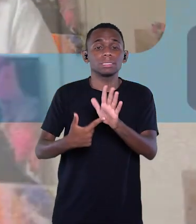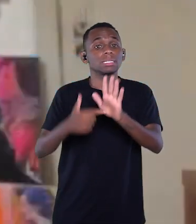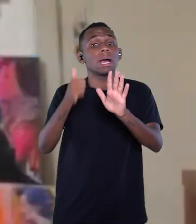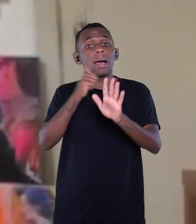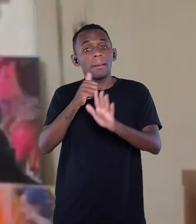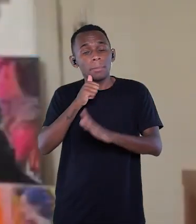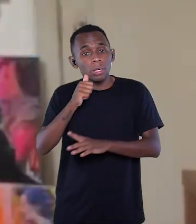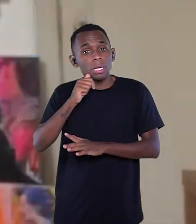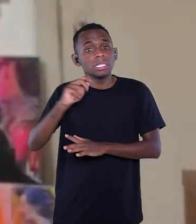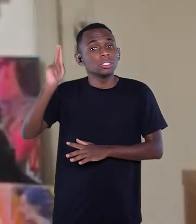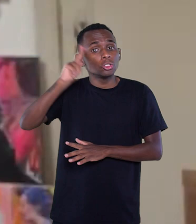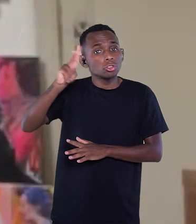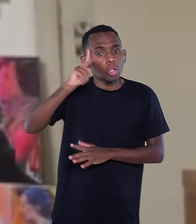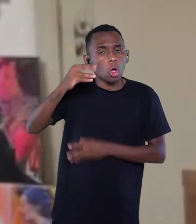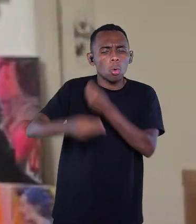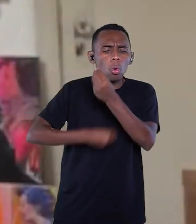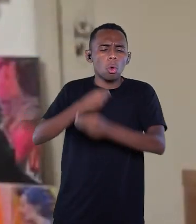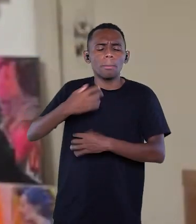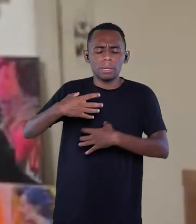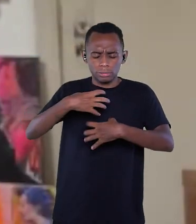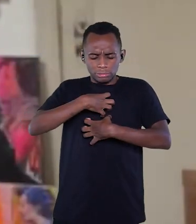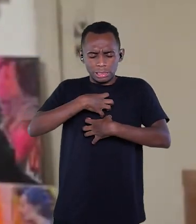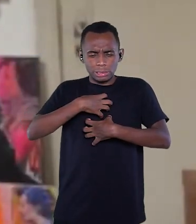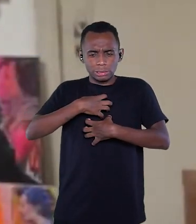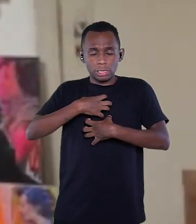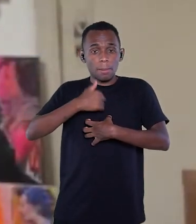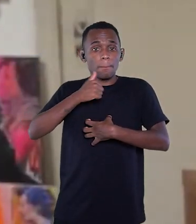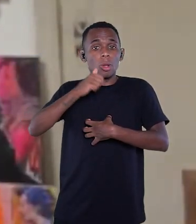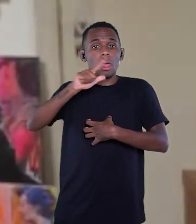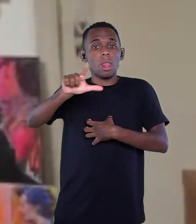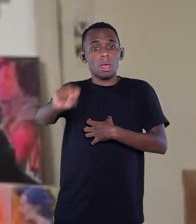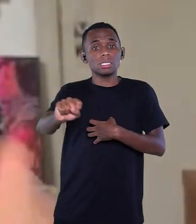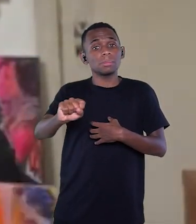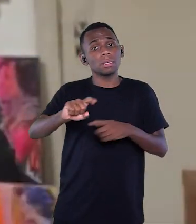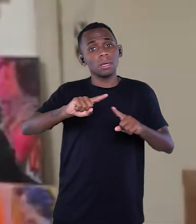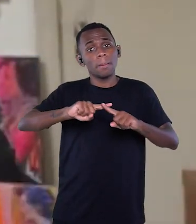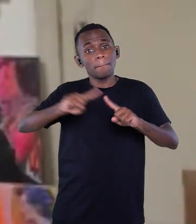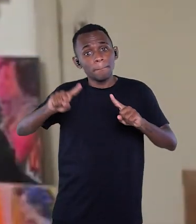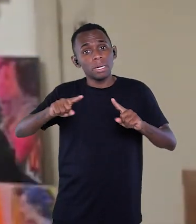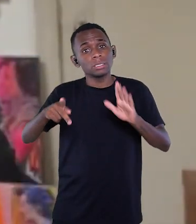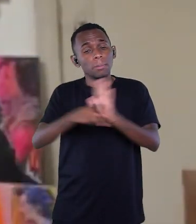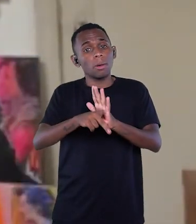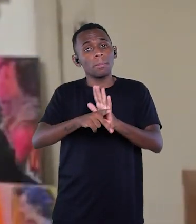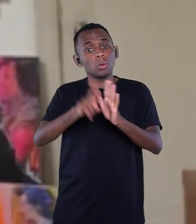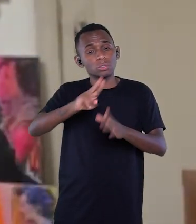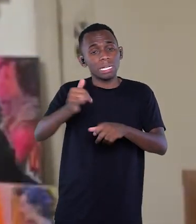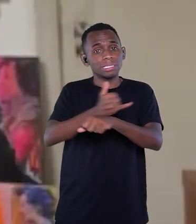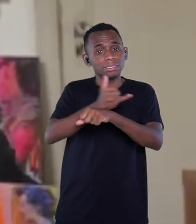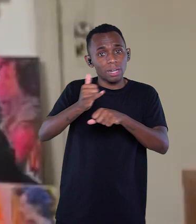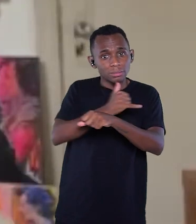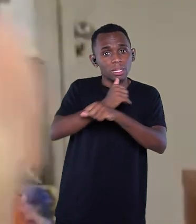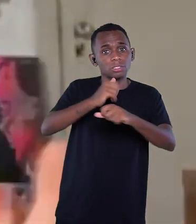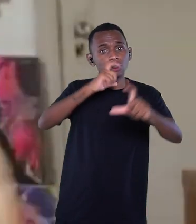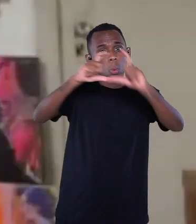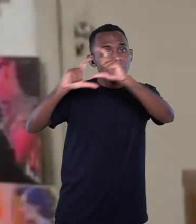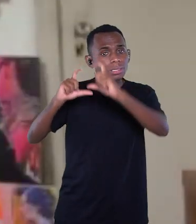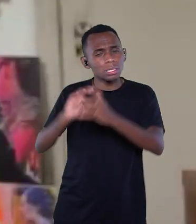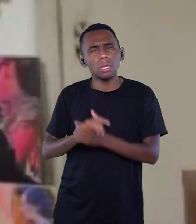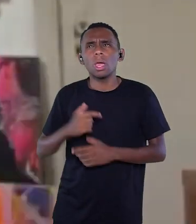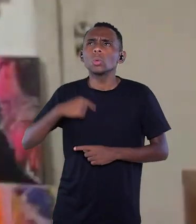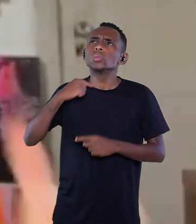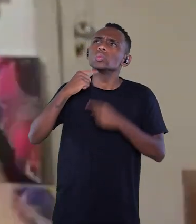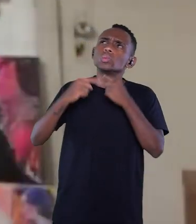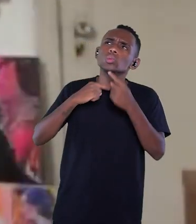a história de como ela se entende uma mulher lésbica, no formato do quadrinho. Então, assim, eu